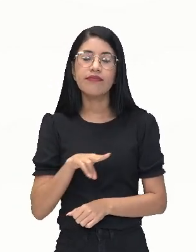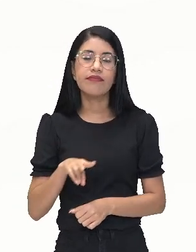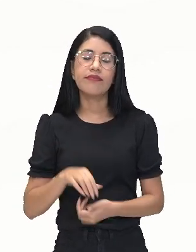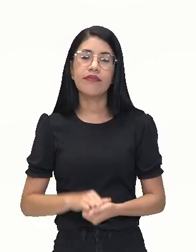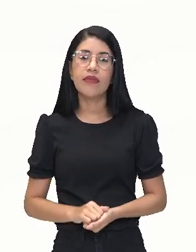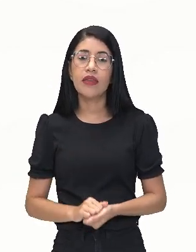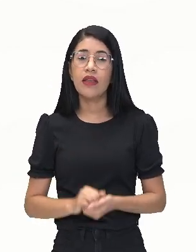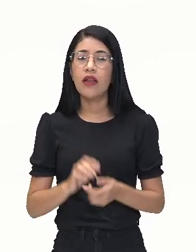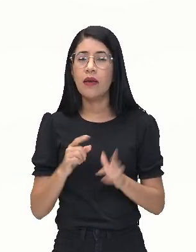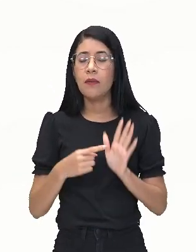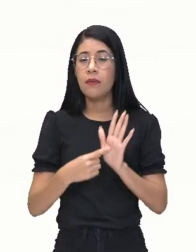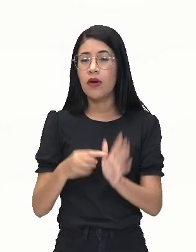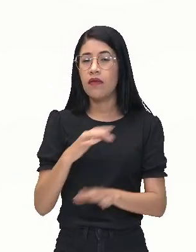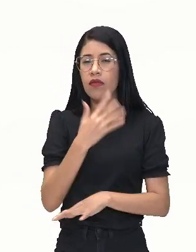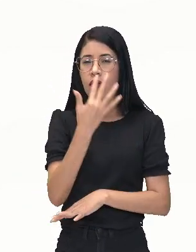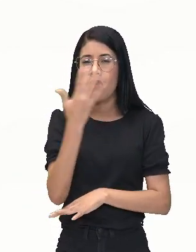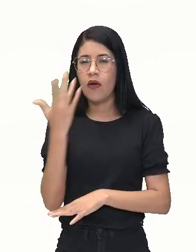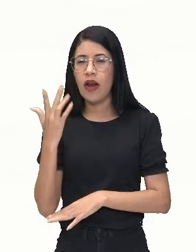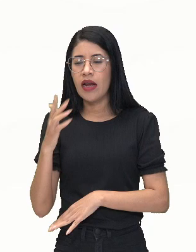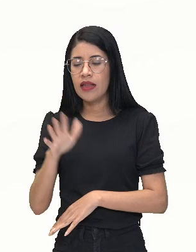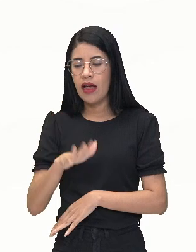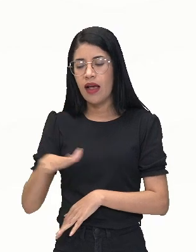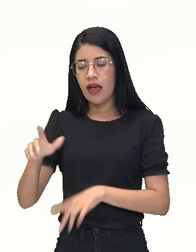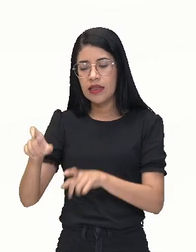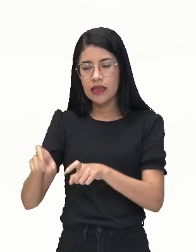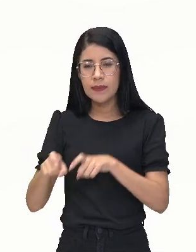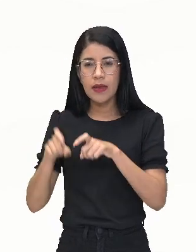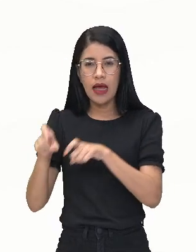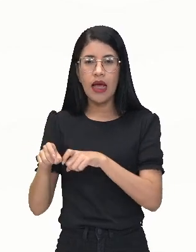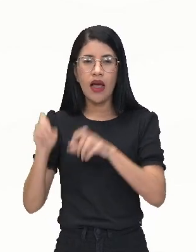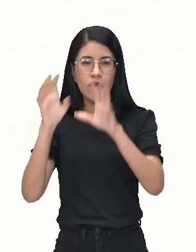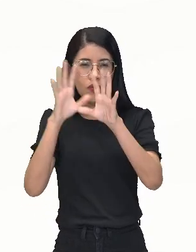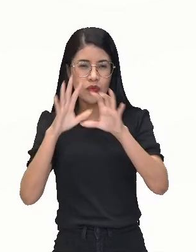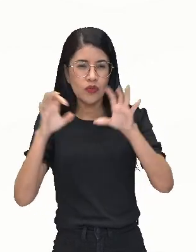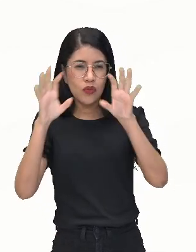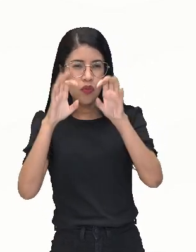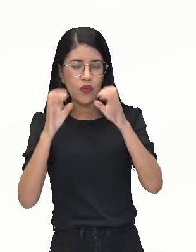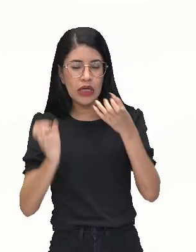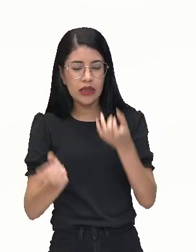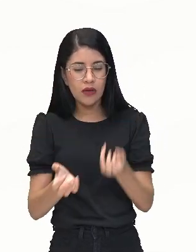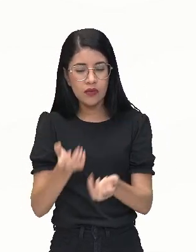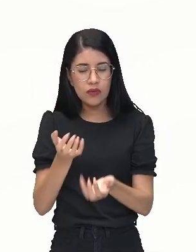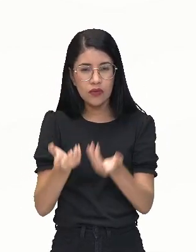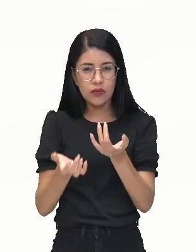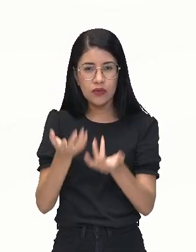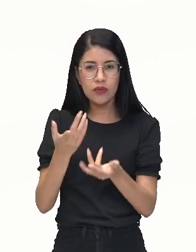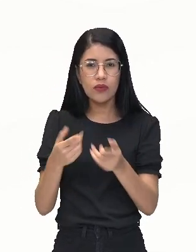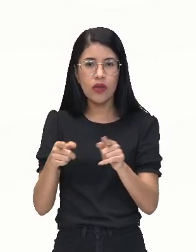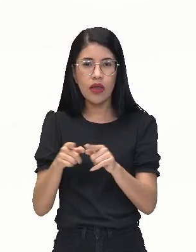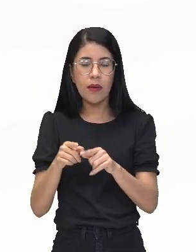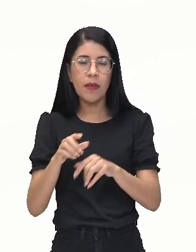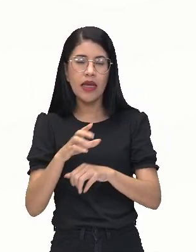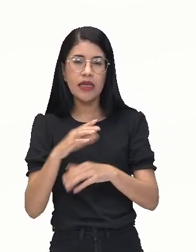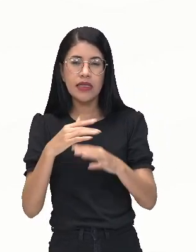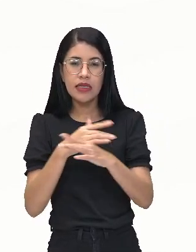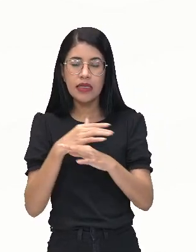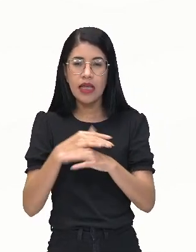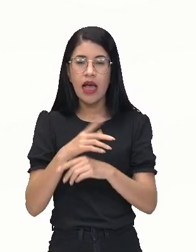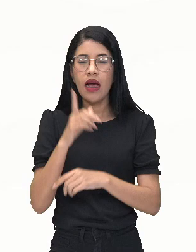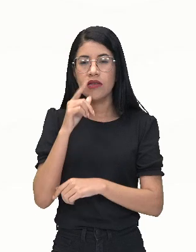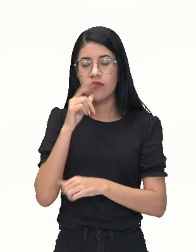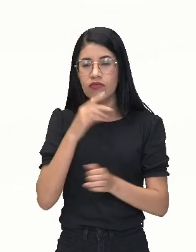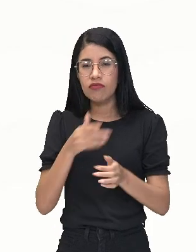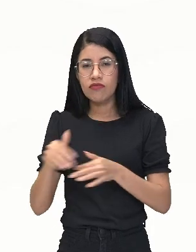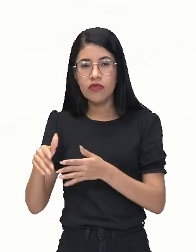lá florestas, áreas de cultivos, nuvens, fumaça de incêndio, manchas urbanas, rios, oceanos, e